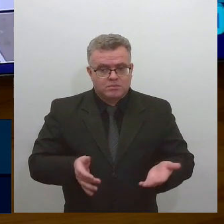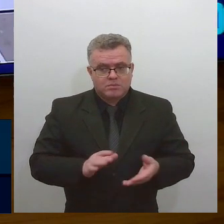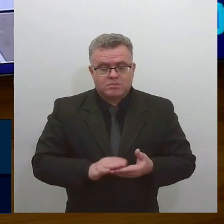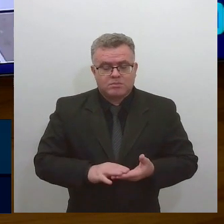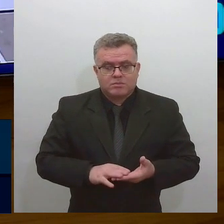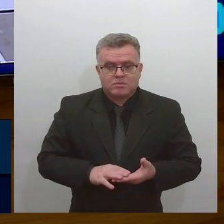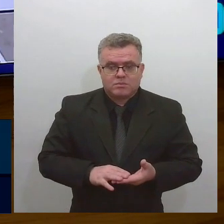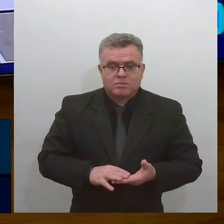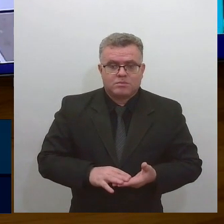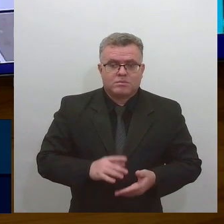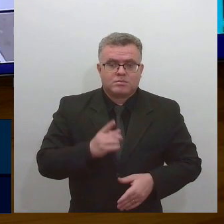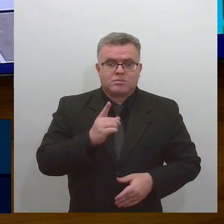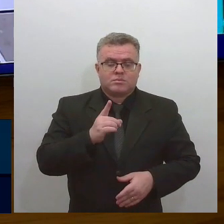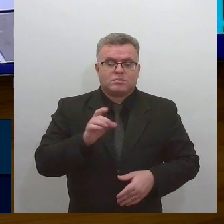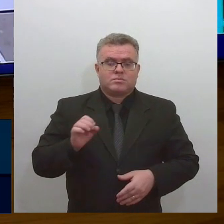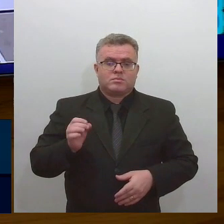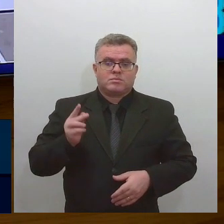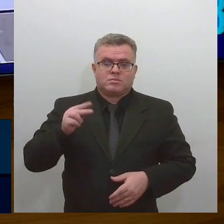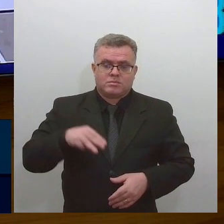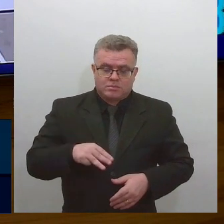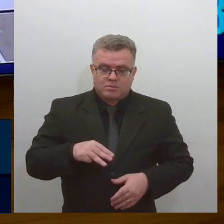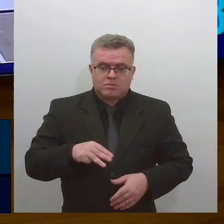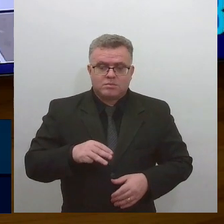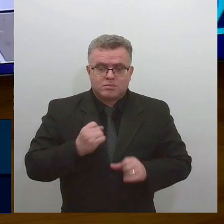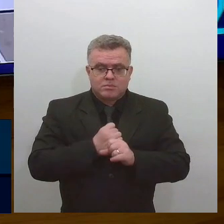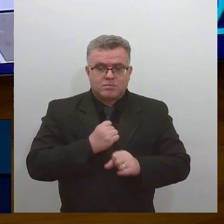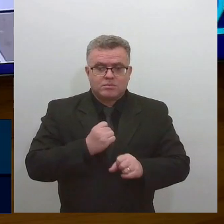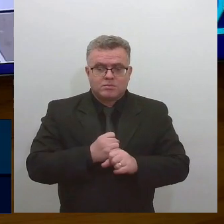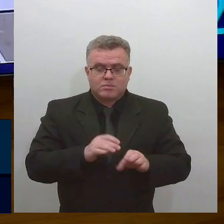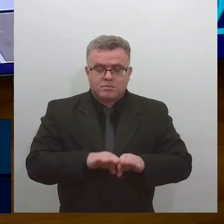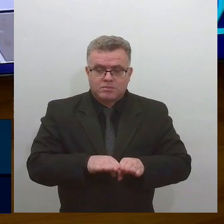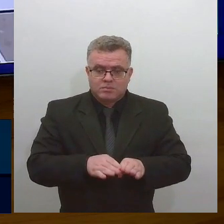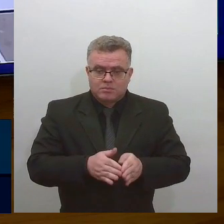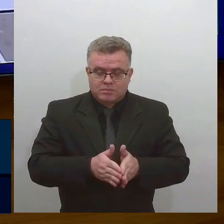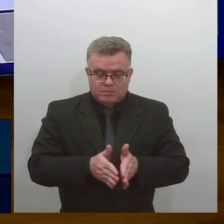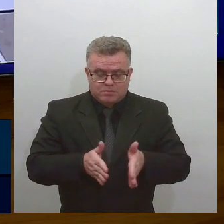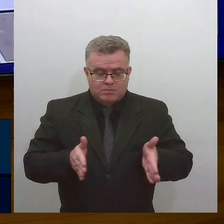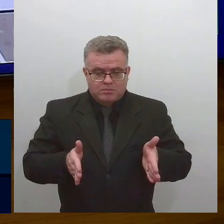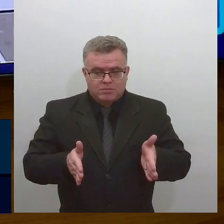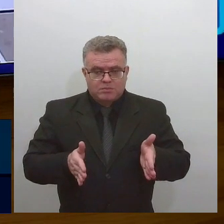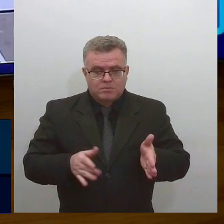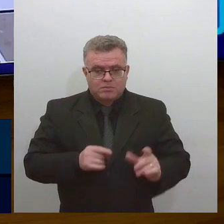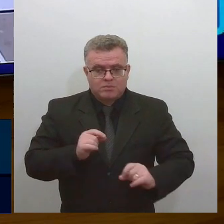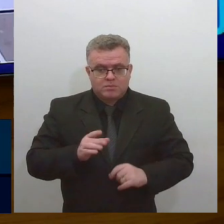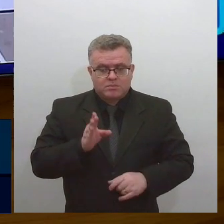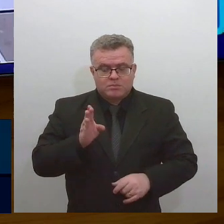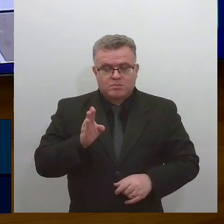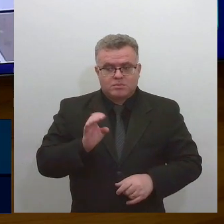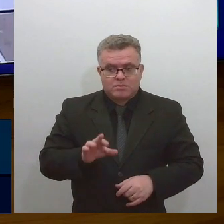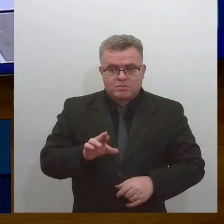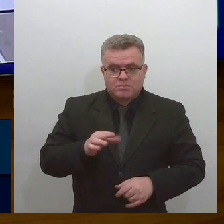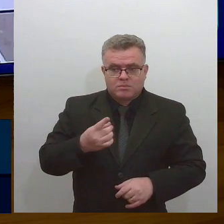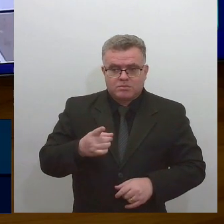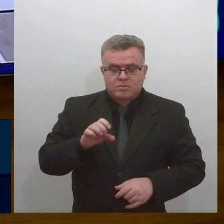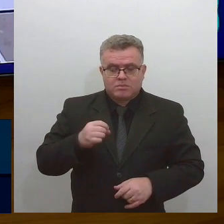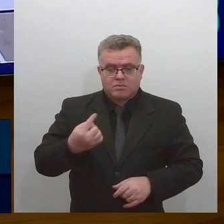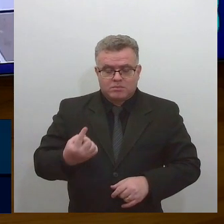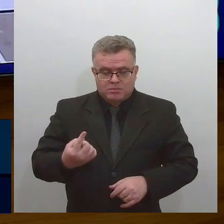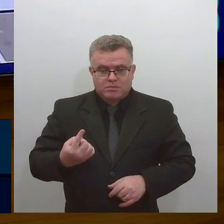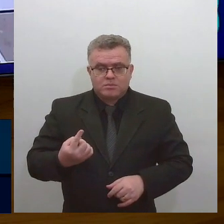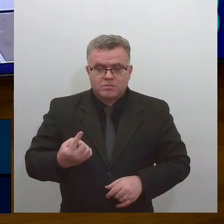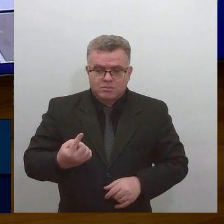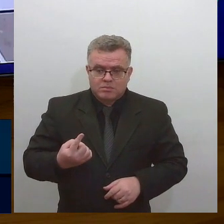rodovias para duplicar porque é o trecho da BR101 Sergipe BR101 norte aqui entre